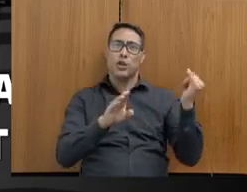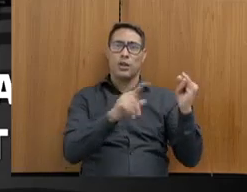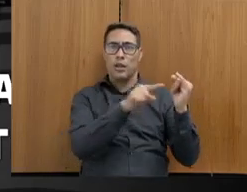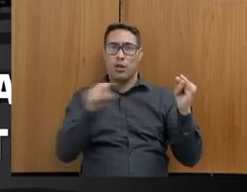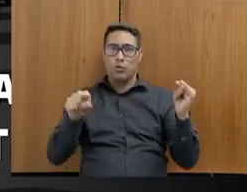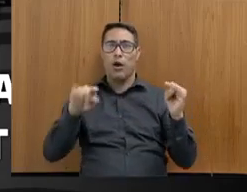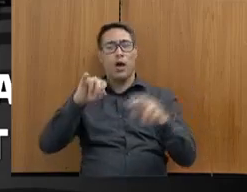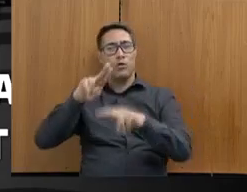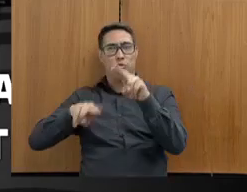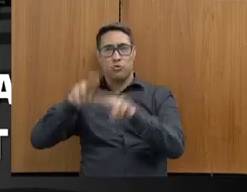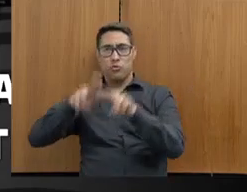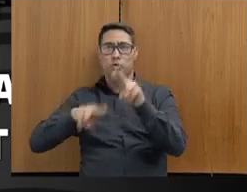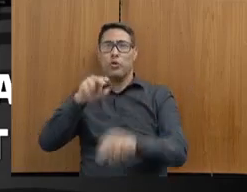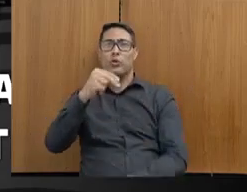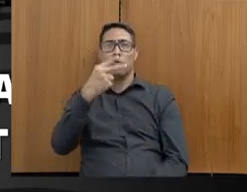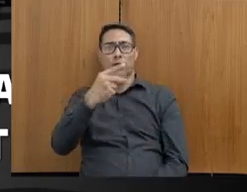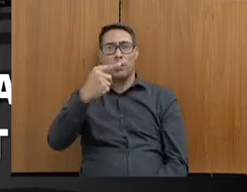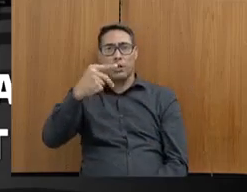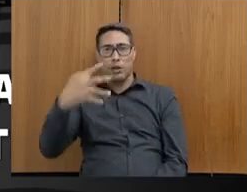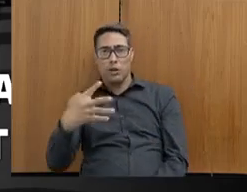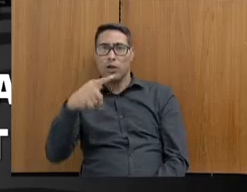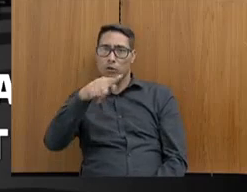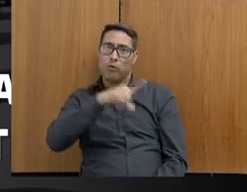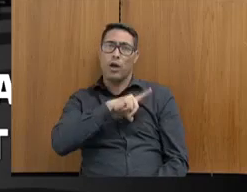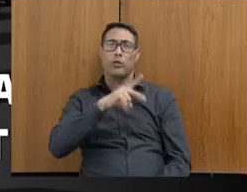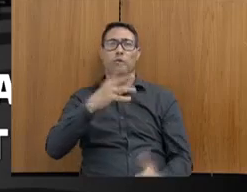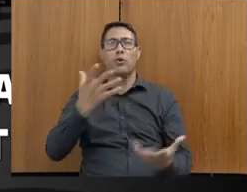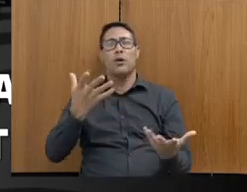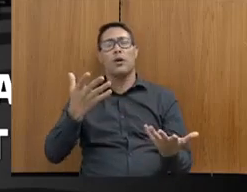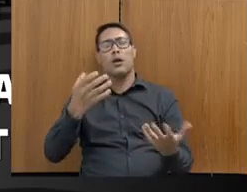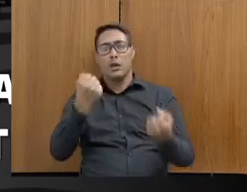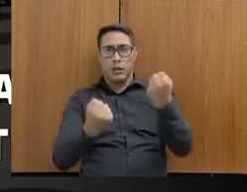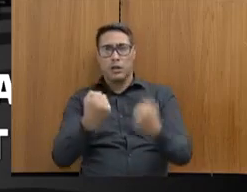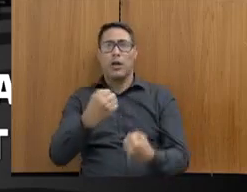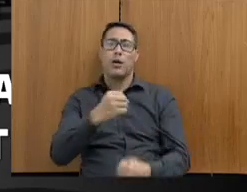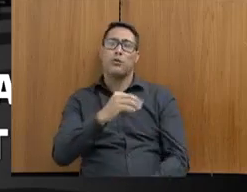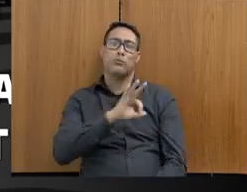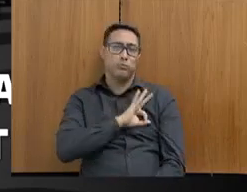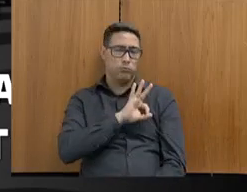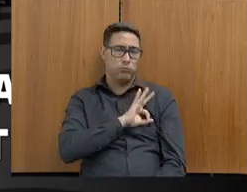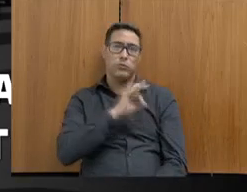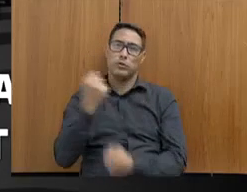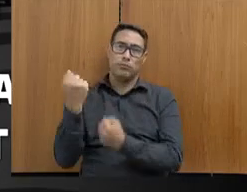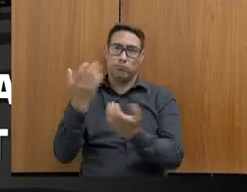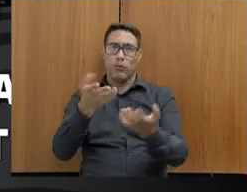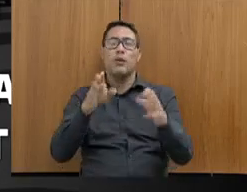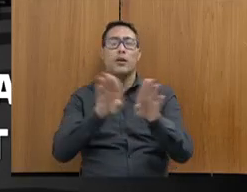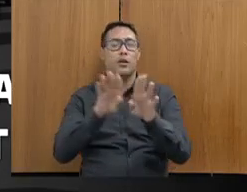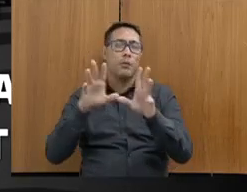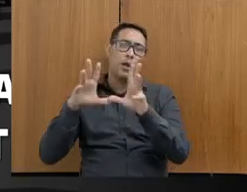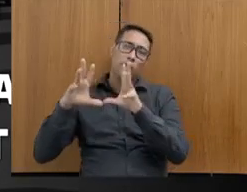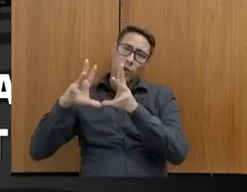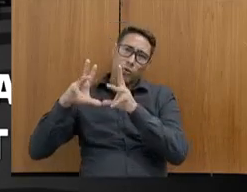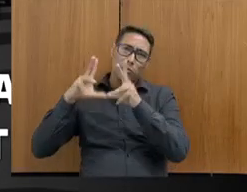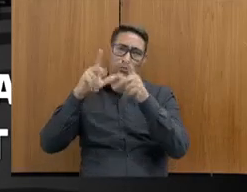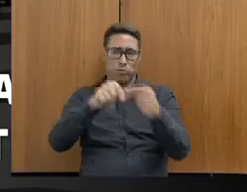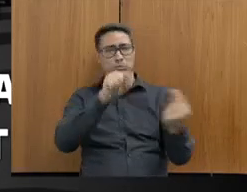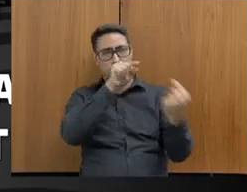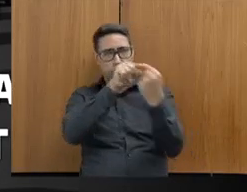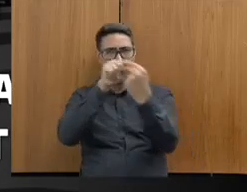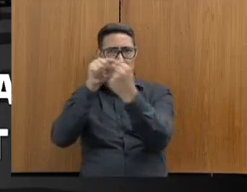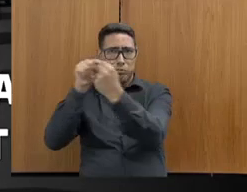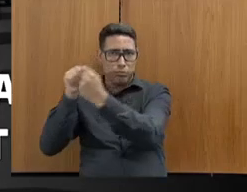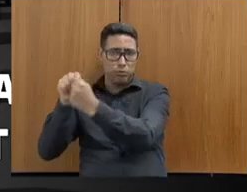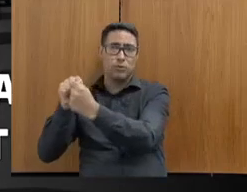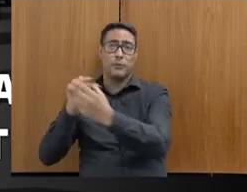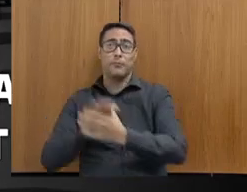viaturas 0 km foram entregues as unidades da Polícia Civil atendendo a totalidade dos departamentos